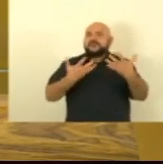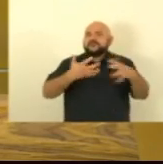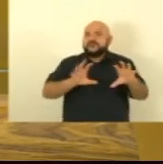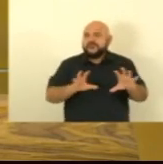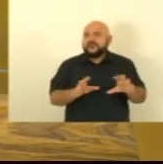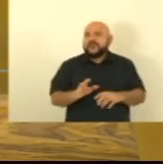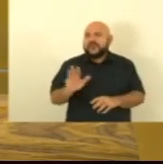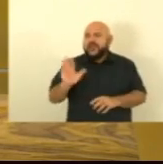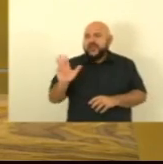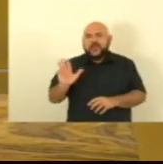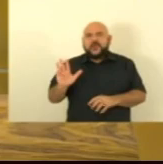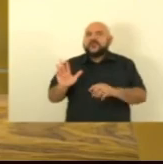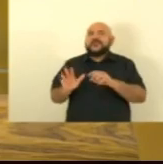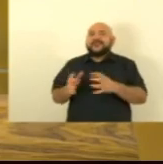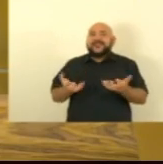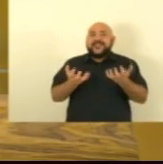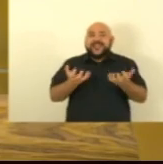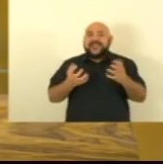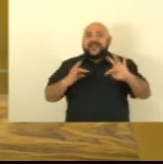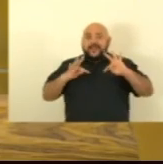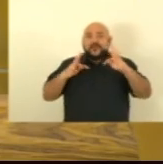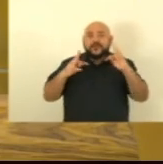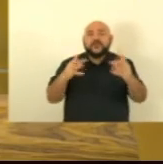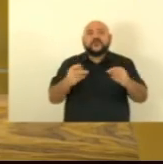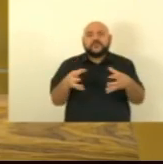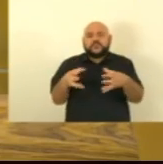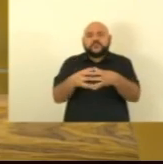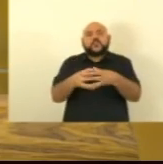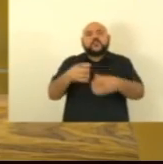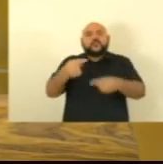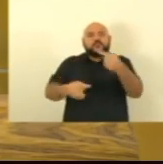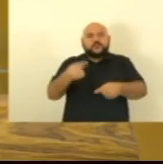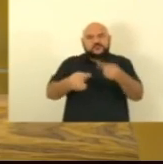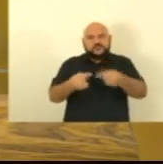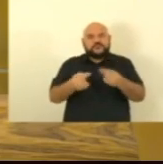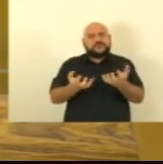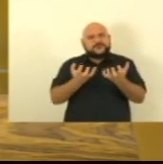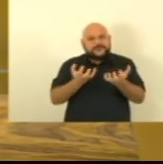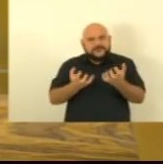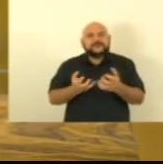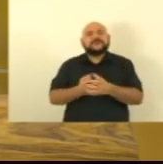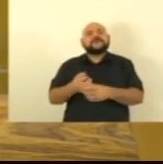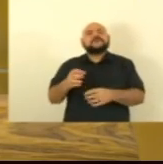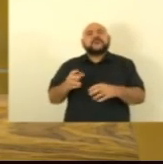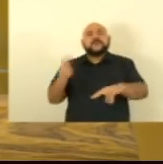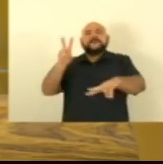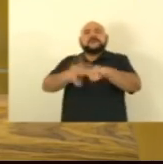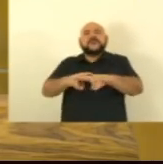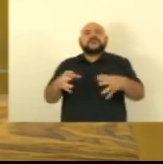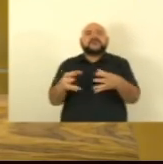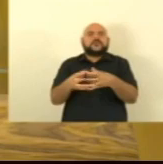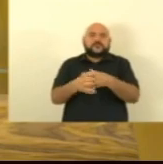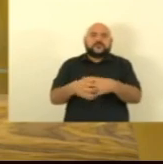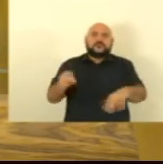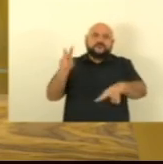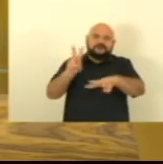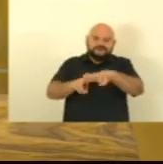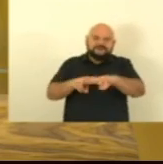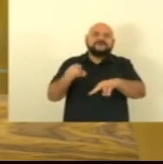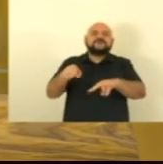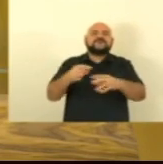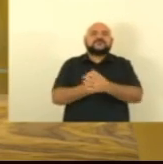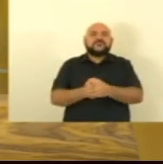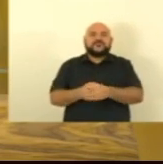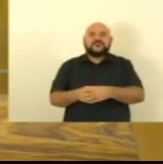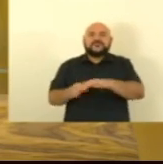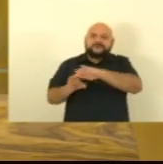queremos é a cabeça da chapa. Queremos que o Brasil quer que essa chapa seja